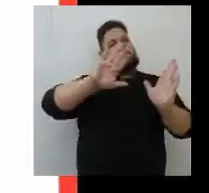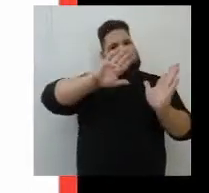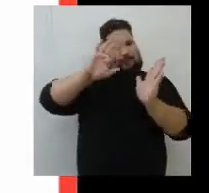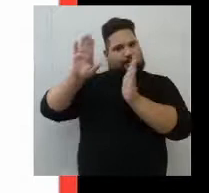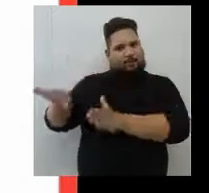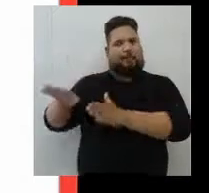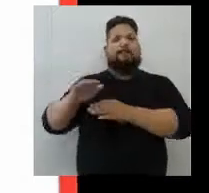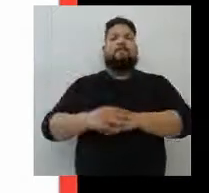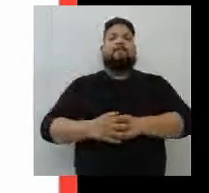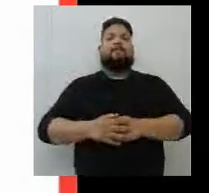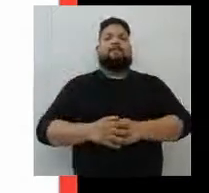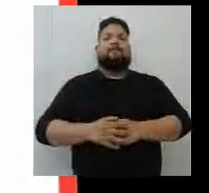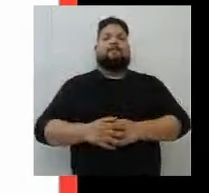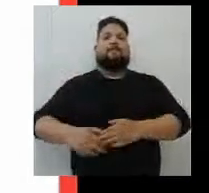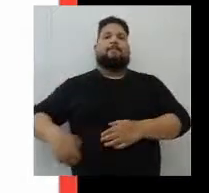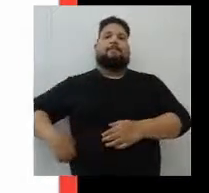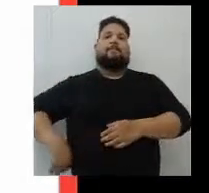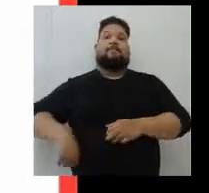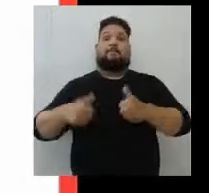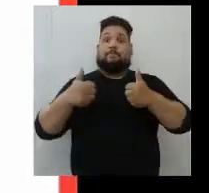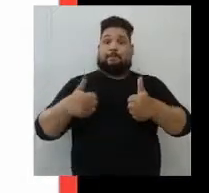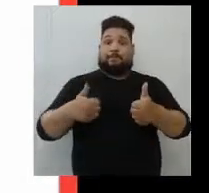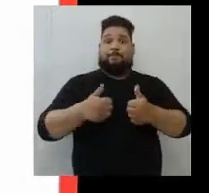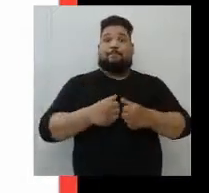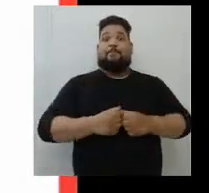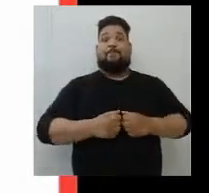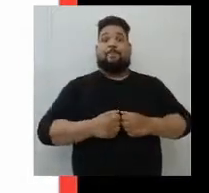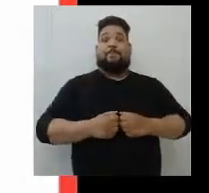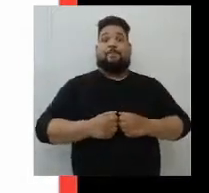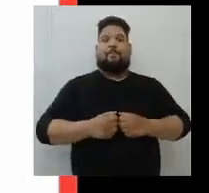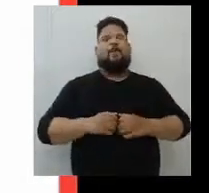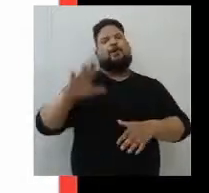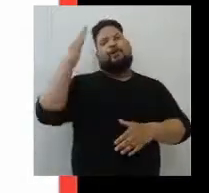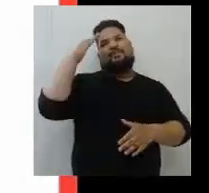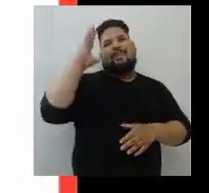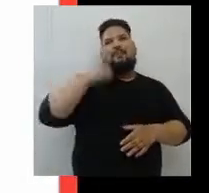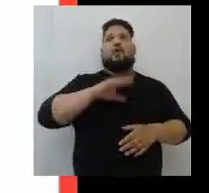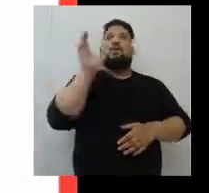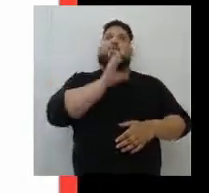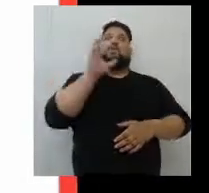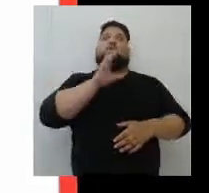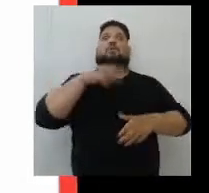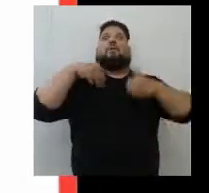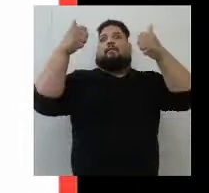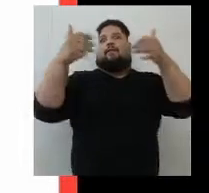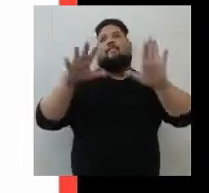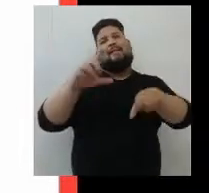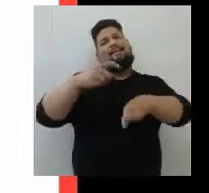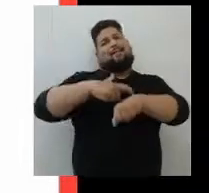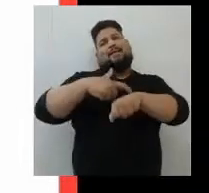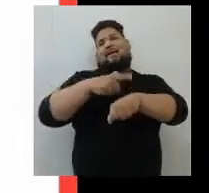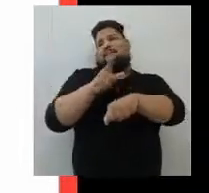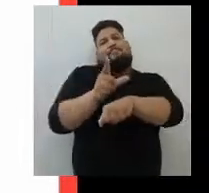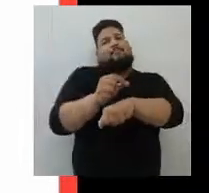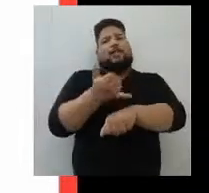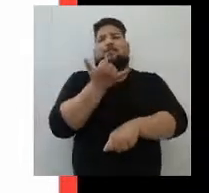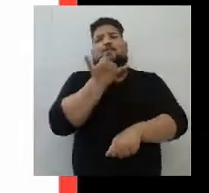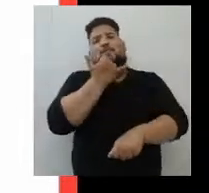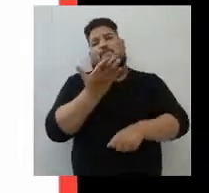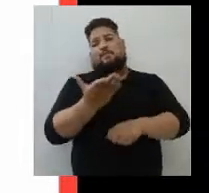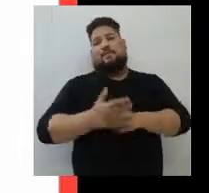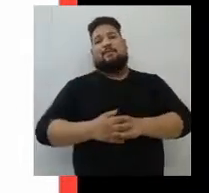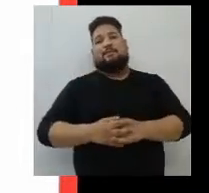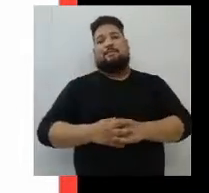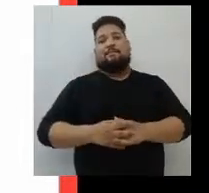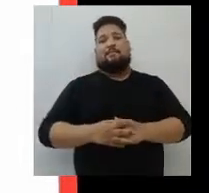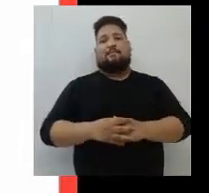outra história, tá bem? Tranquilo? Sei que está um pouco corrido, gente, mas é o que o tempo atualmente nos permite,